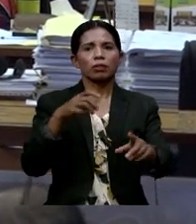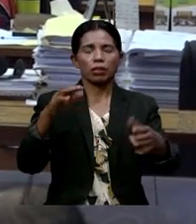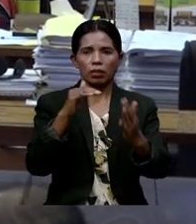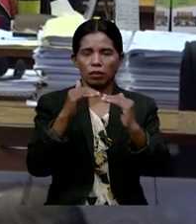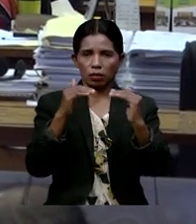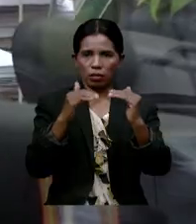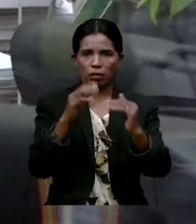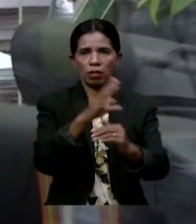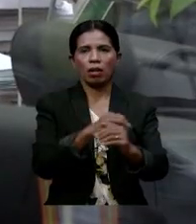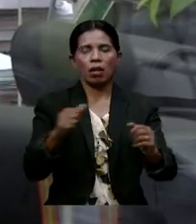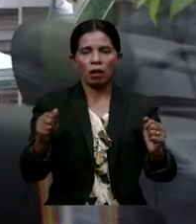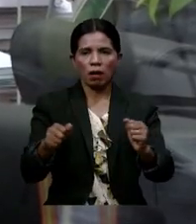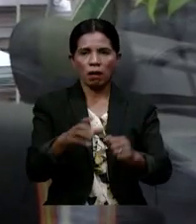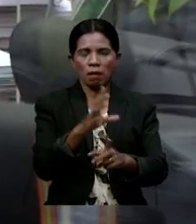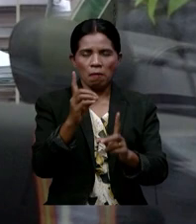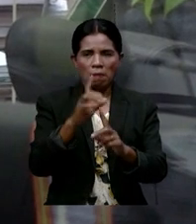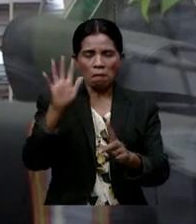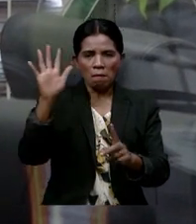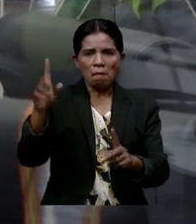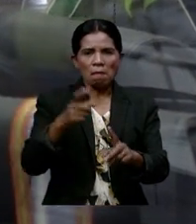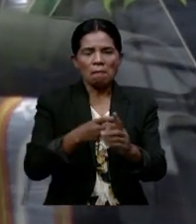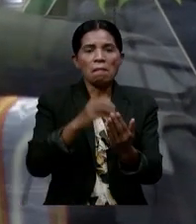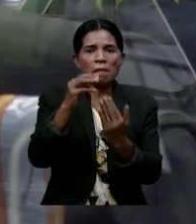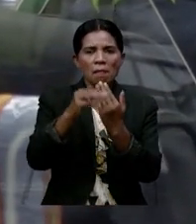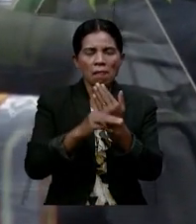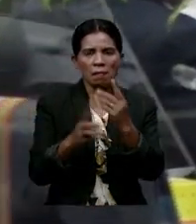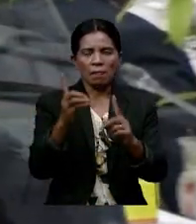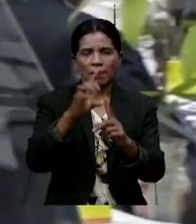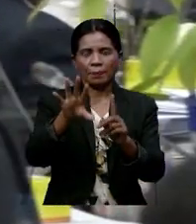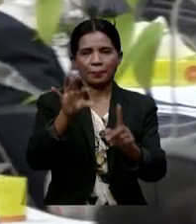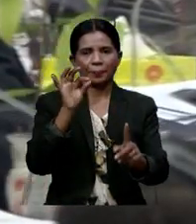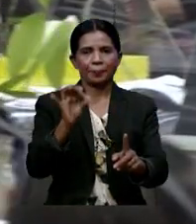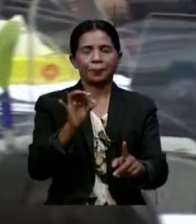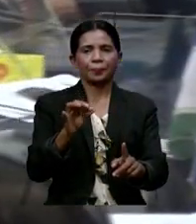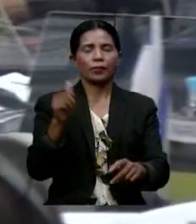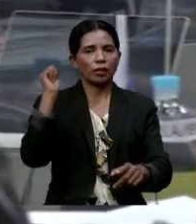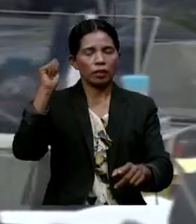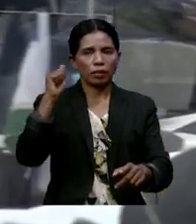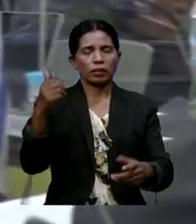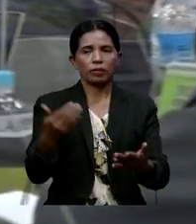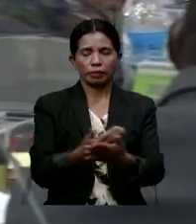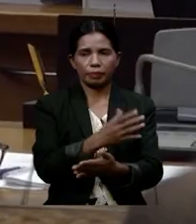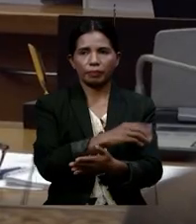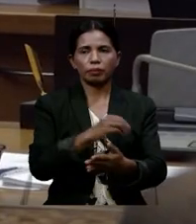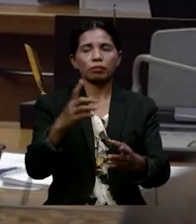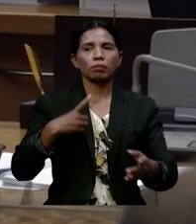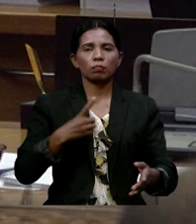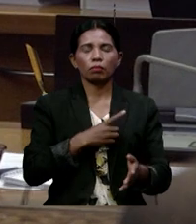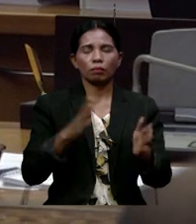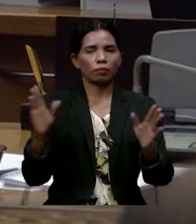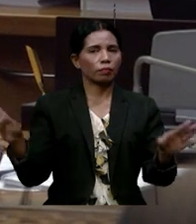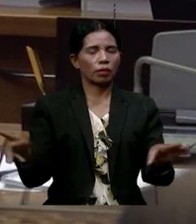líder bancada sira Hiliona Lorong 5 fulan Marsu nudar lorong eleição ba kandidatu komisario Fongkak tama deputado presensa la prense